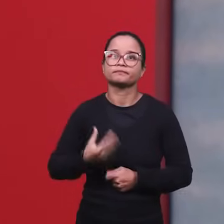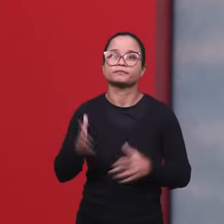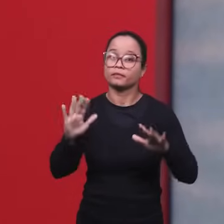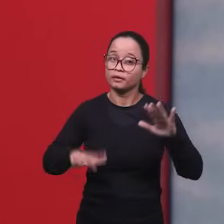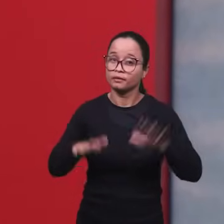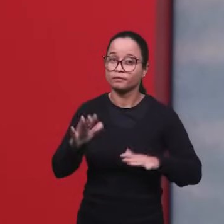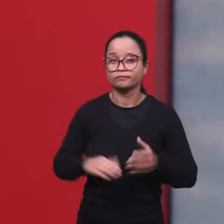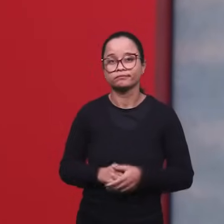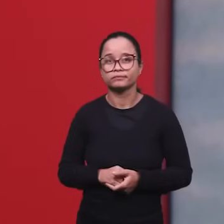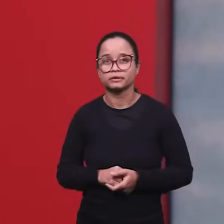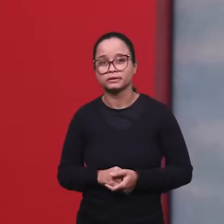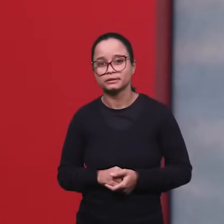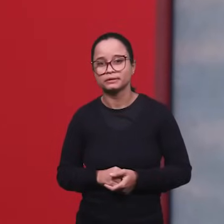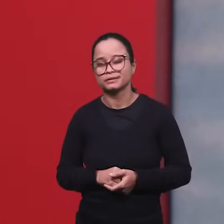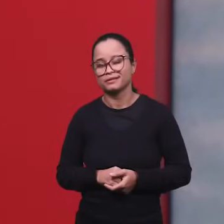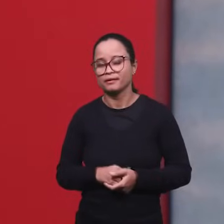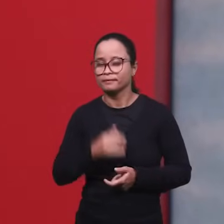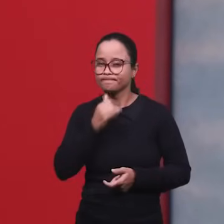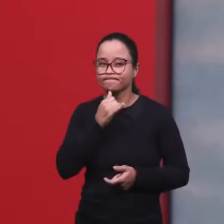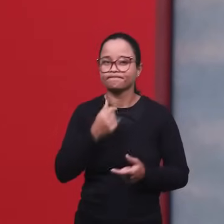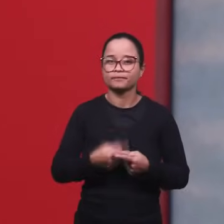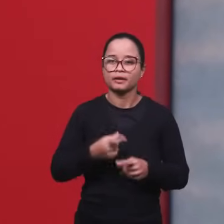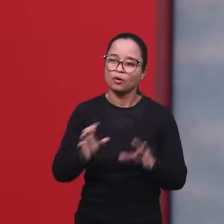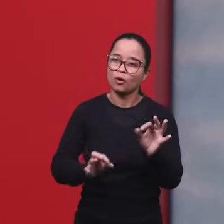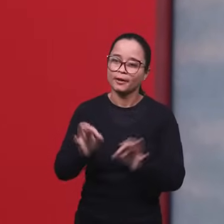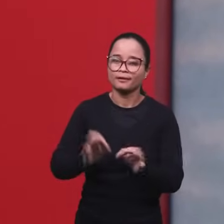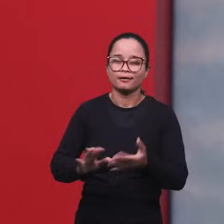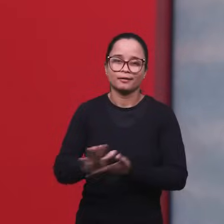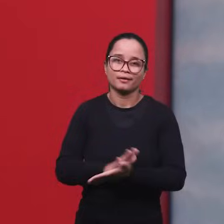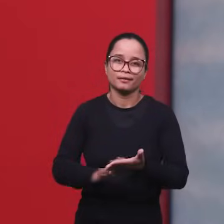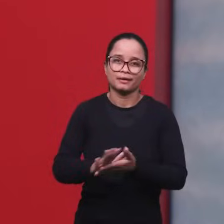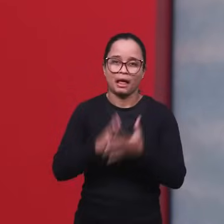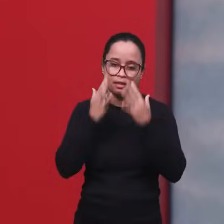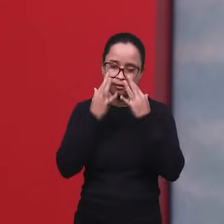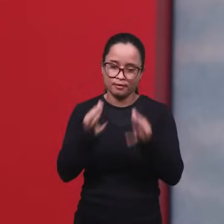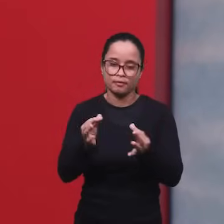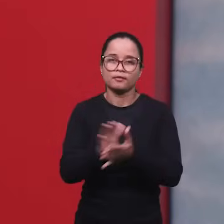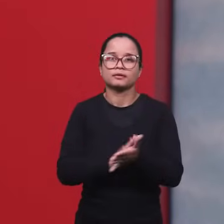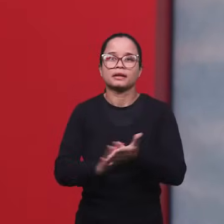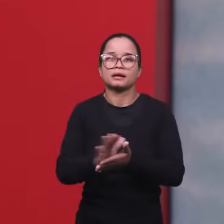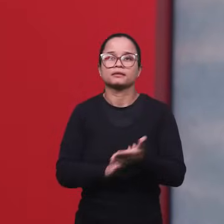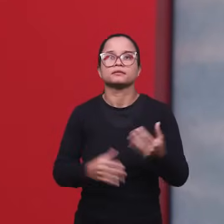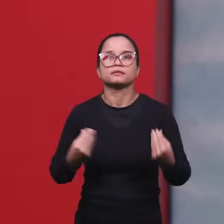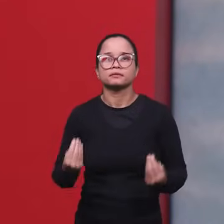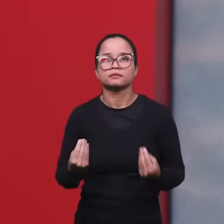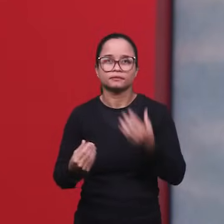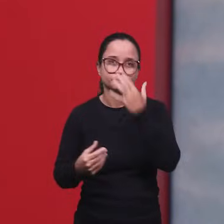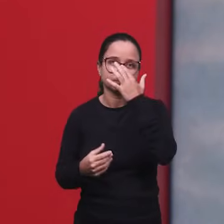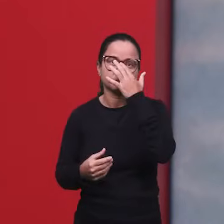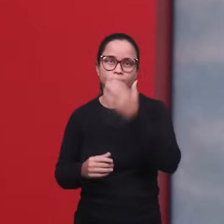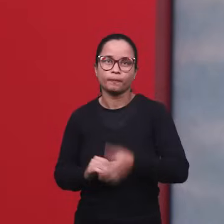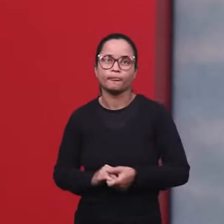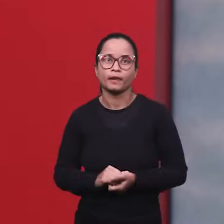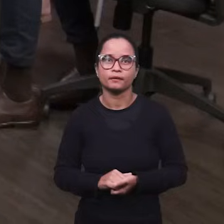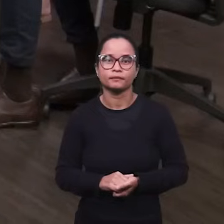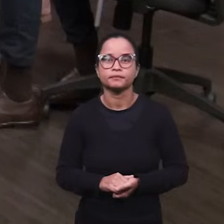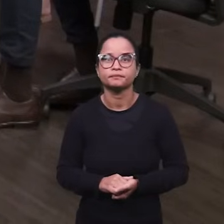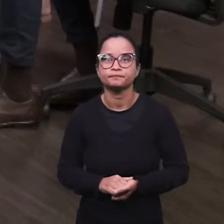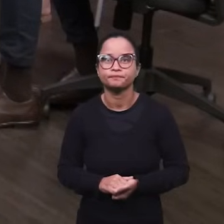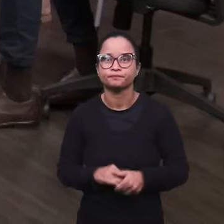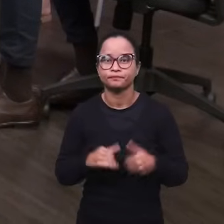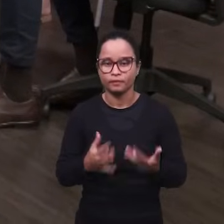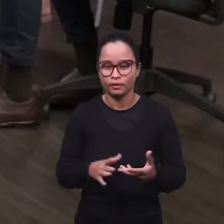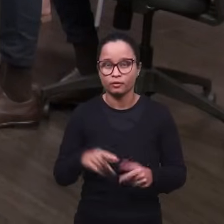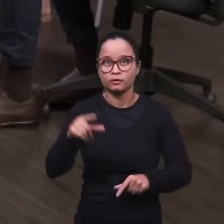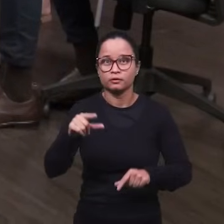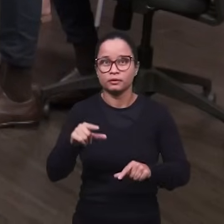porque não se planejaram, sabe? Não ficaram atentos a essa E qual seria essa situação. porcentagem, doutora Carla? No caso